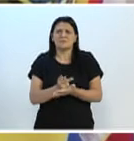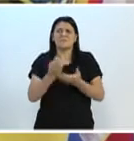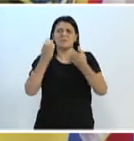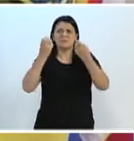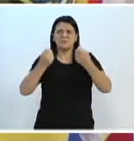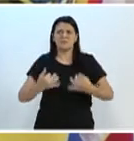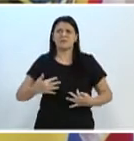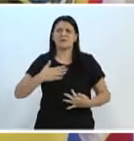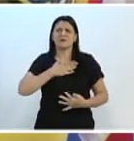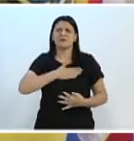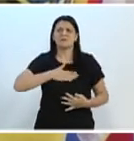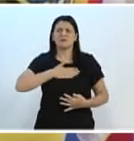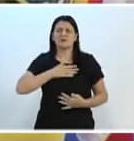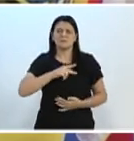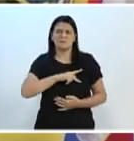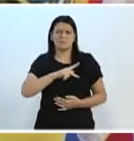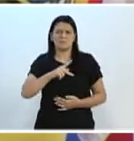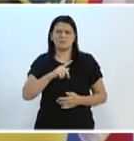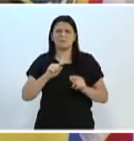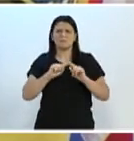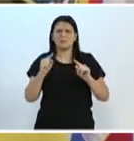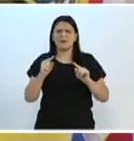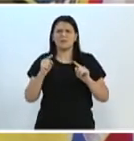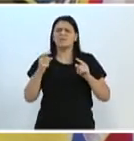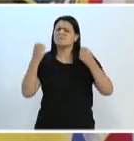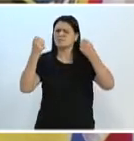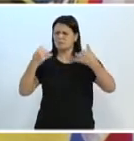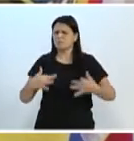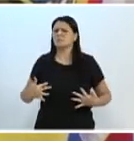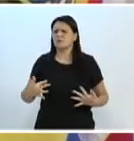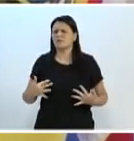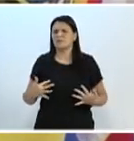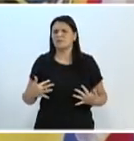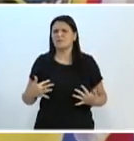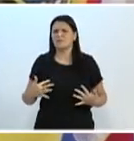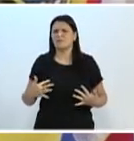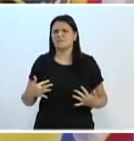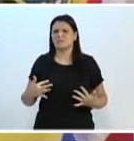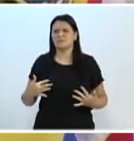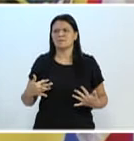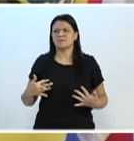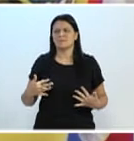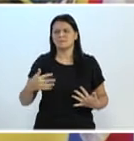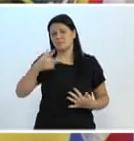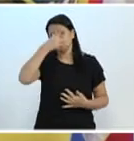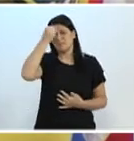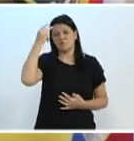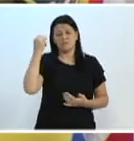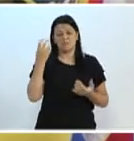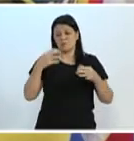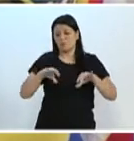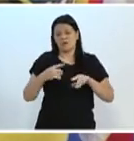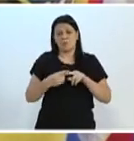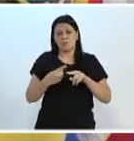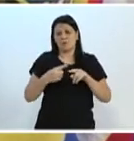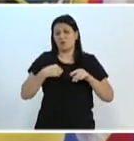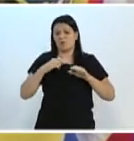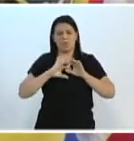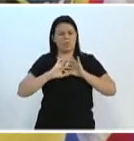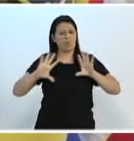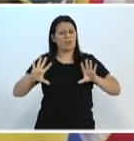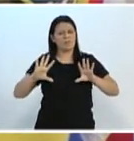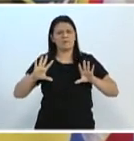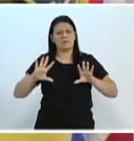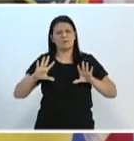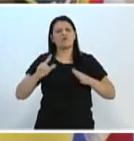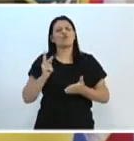de ser presidente. Mas aí vamos jogar as claras. O governo não me queria presidente porque eu era independente demais. E não abro mão desta